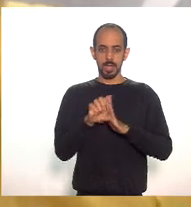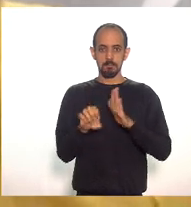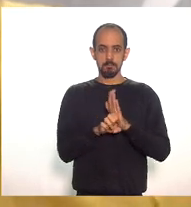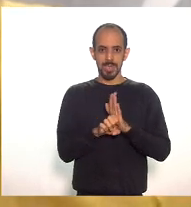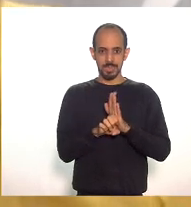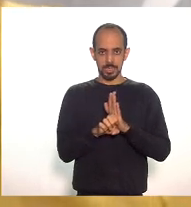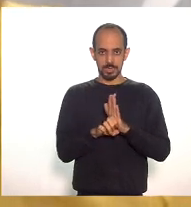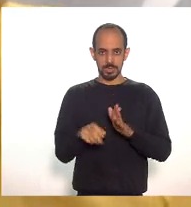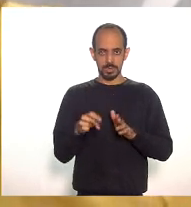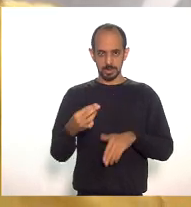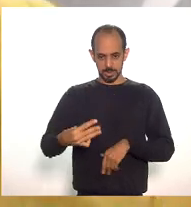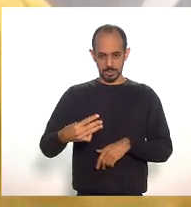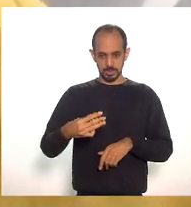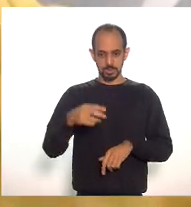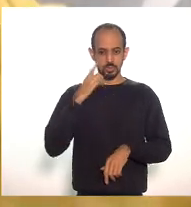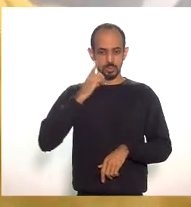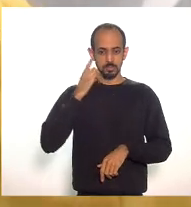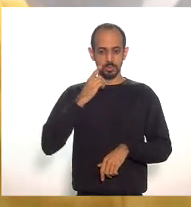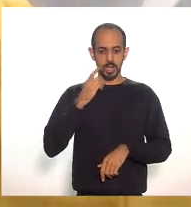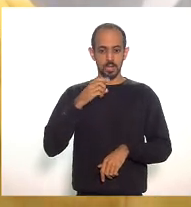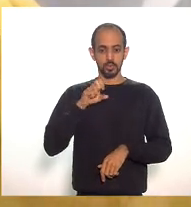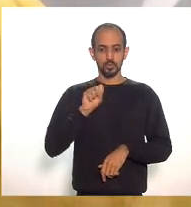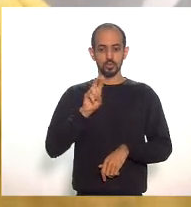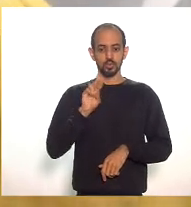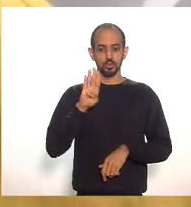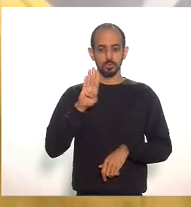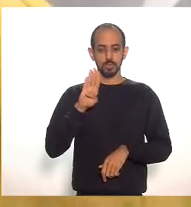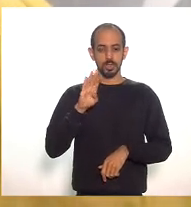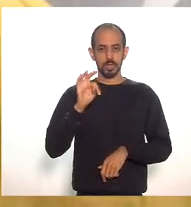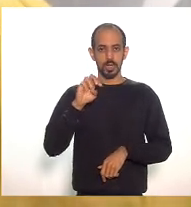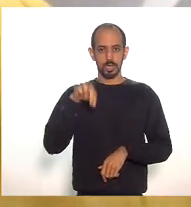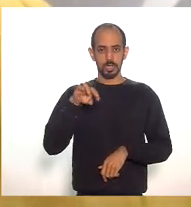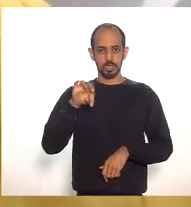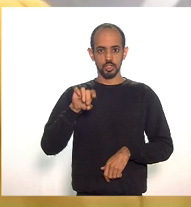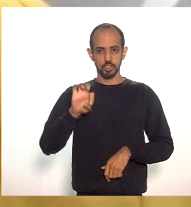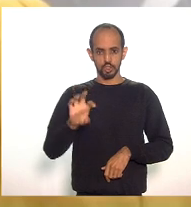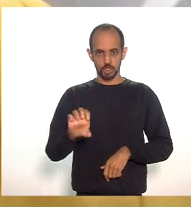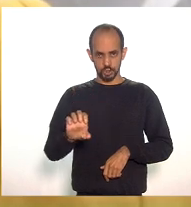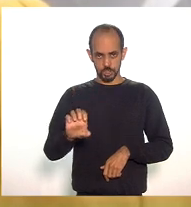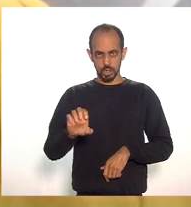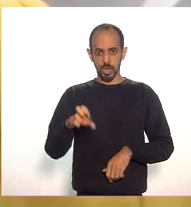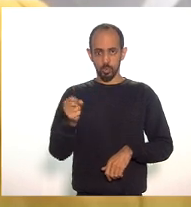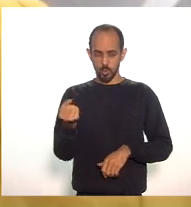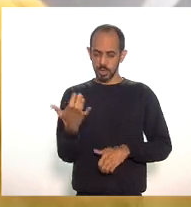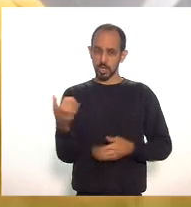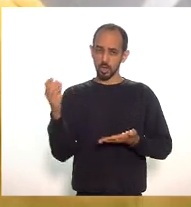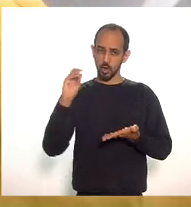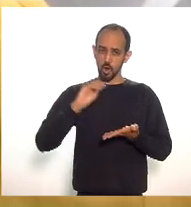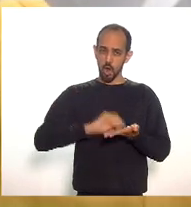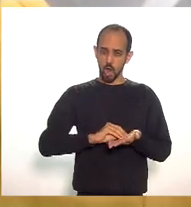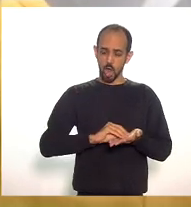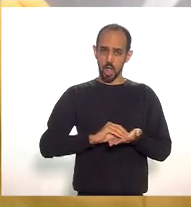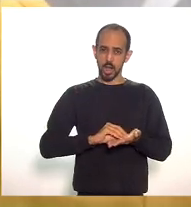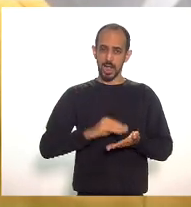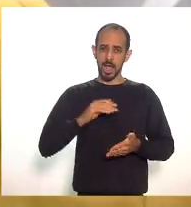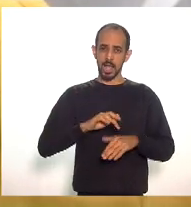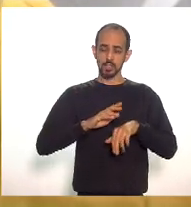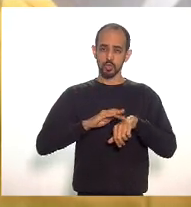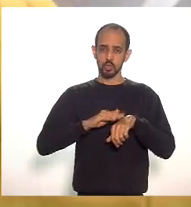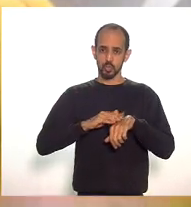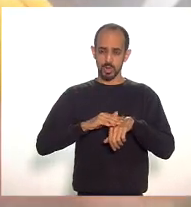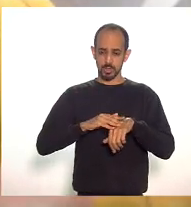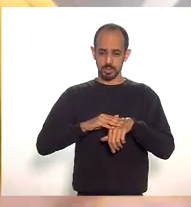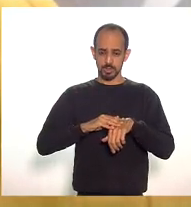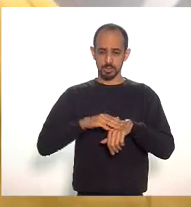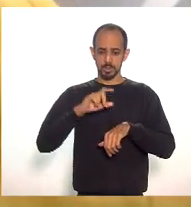que é do deputado Subtenente bernardos quando ele coloca ele acrescenta as doenças